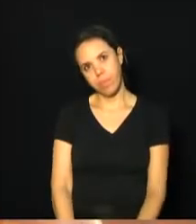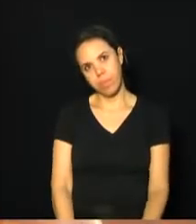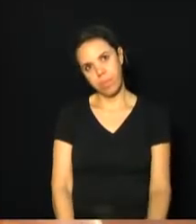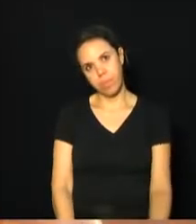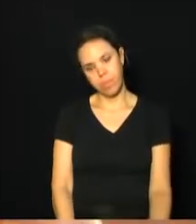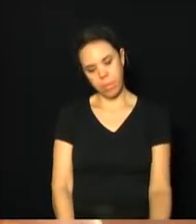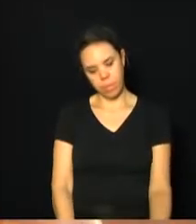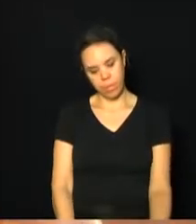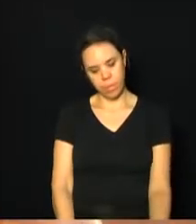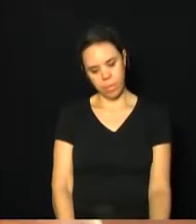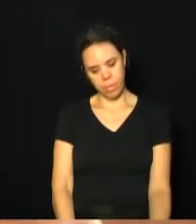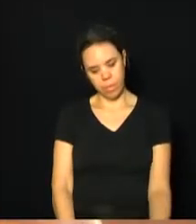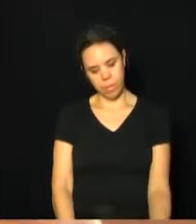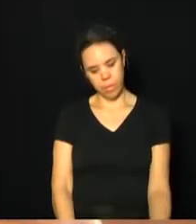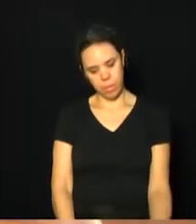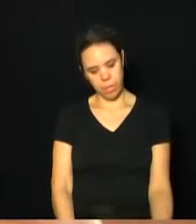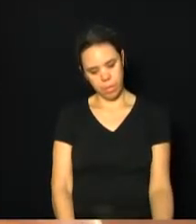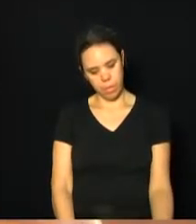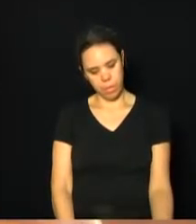Tá.